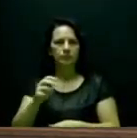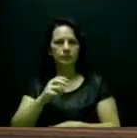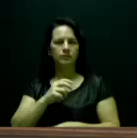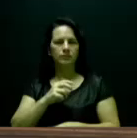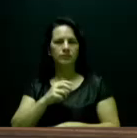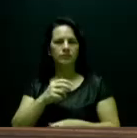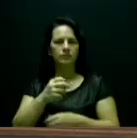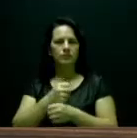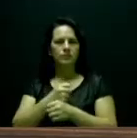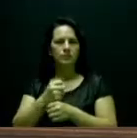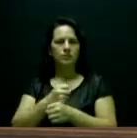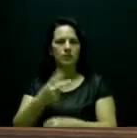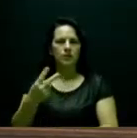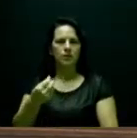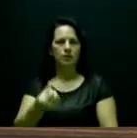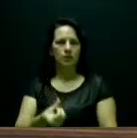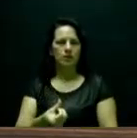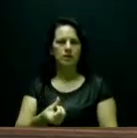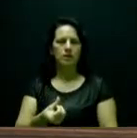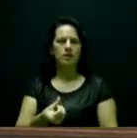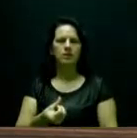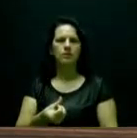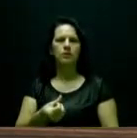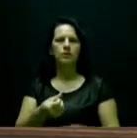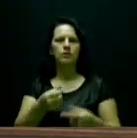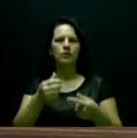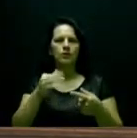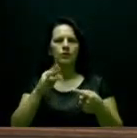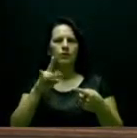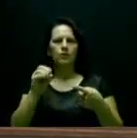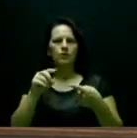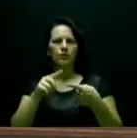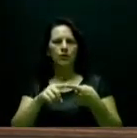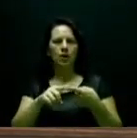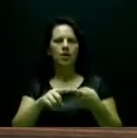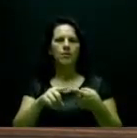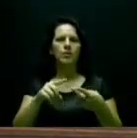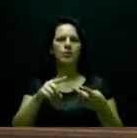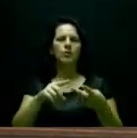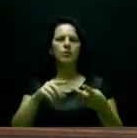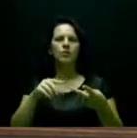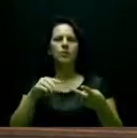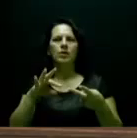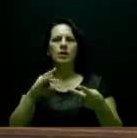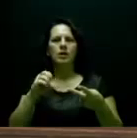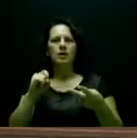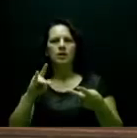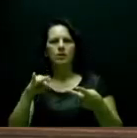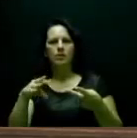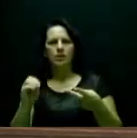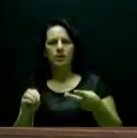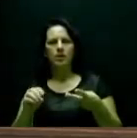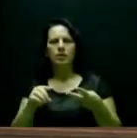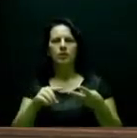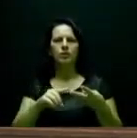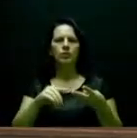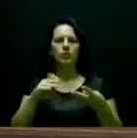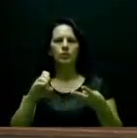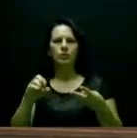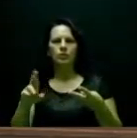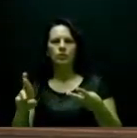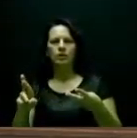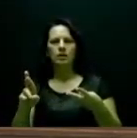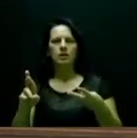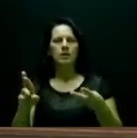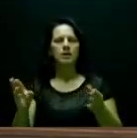de 2016. Comissão de Justiça e Redação, Fábio Alves Moreira, presidente e relator. Severino Tarcísio da Silva, vice-presidente. César da